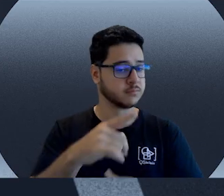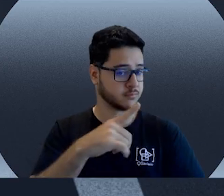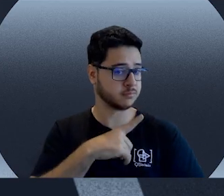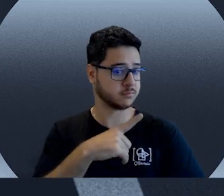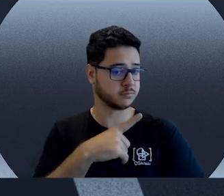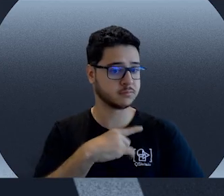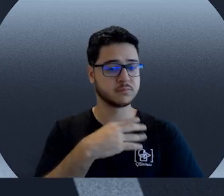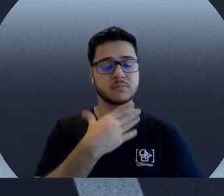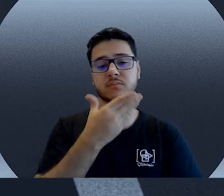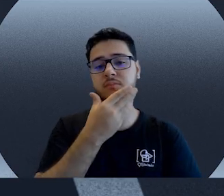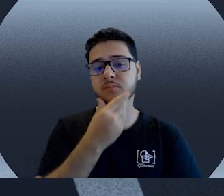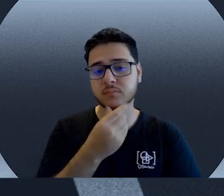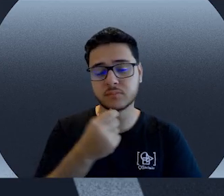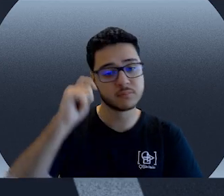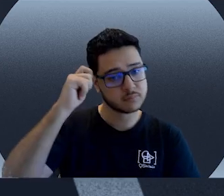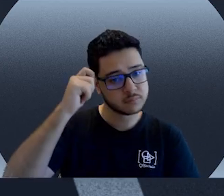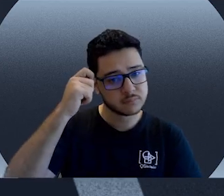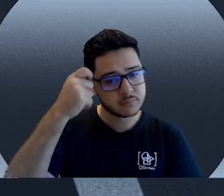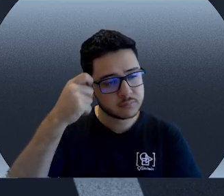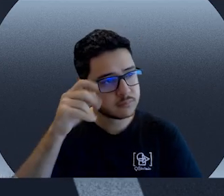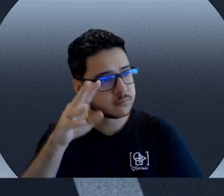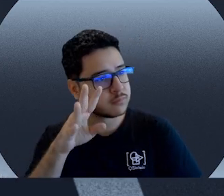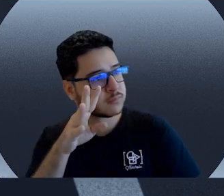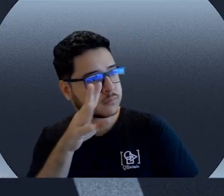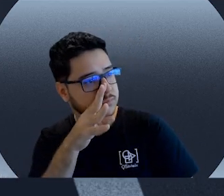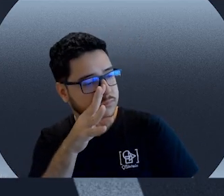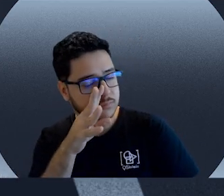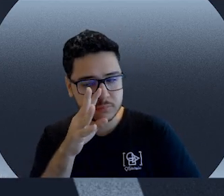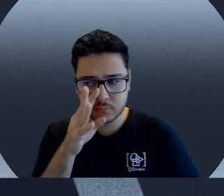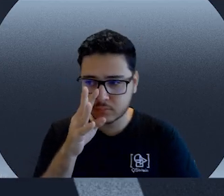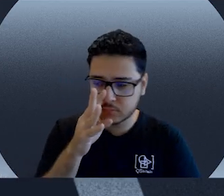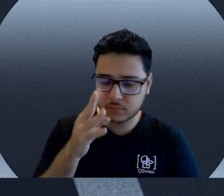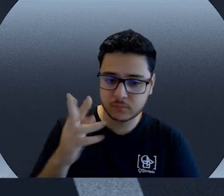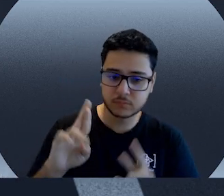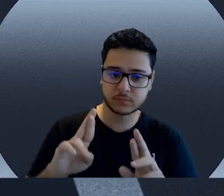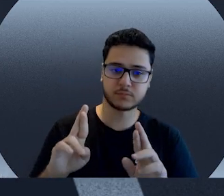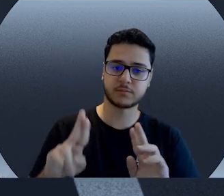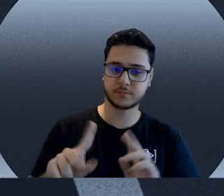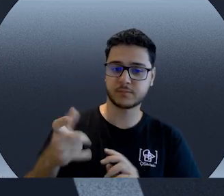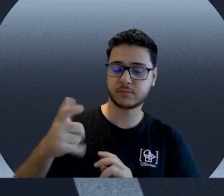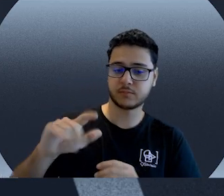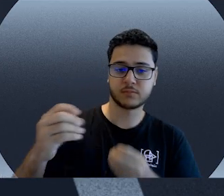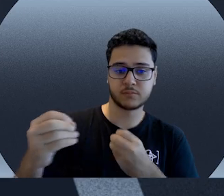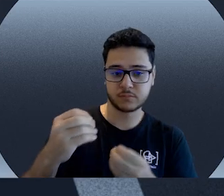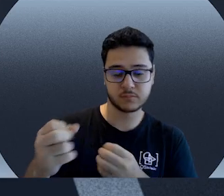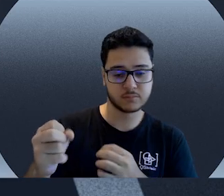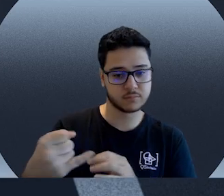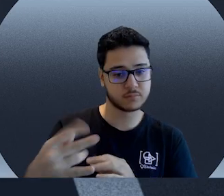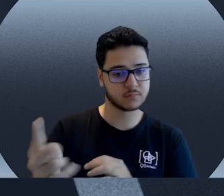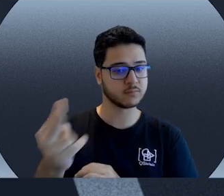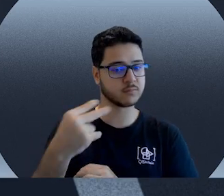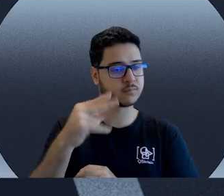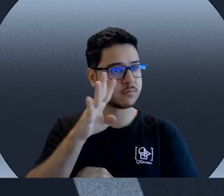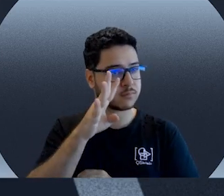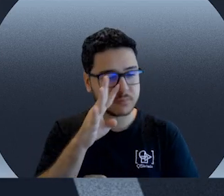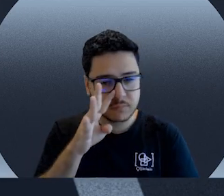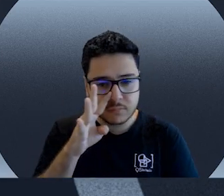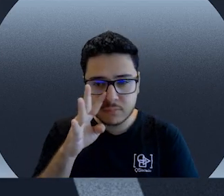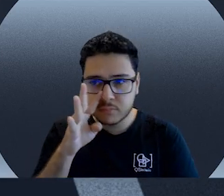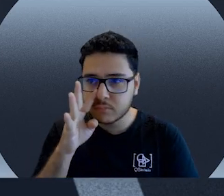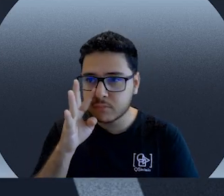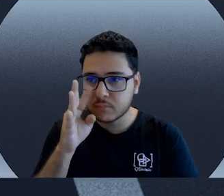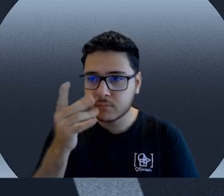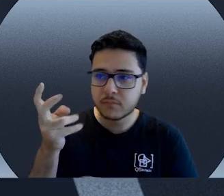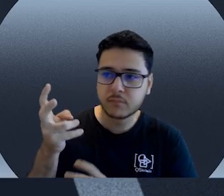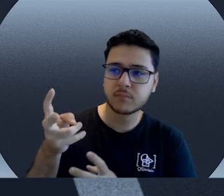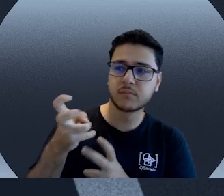homem negro, né, que está o observando. É um pouco oposto do outro voyeur, né, como se ele fosse o voyeur agora, mas ele vai falar